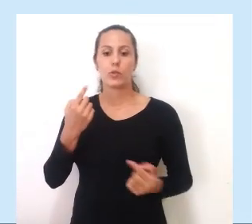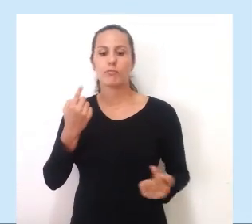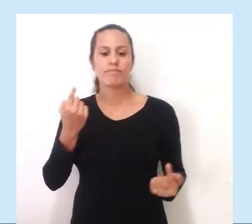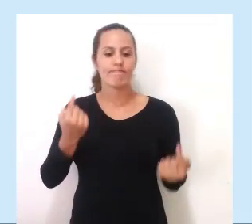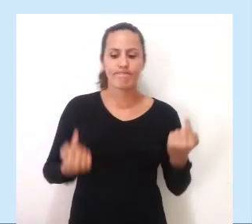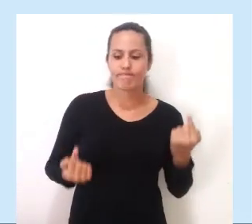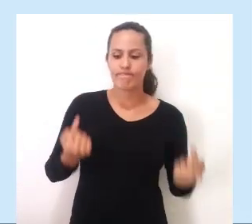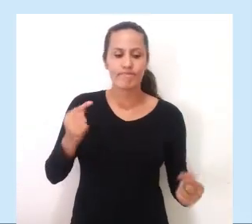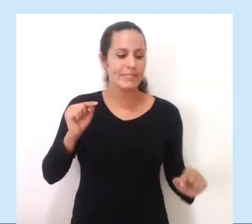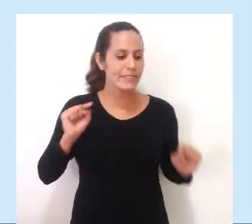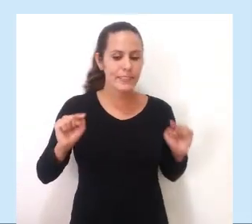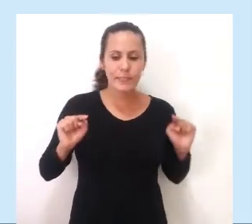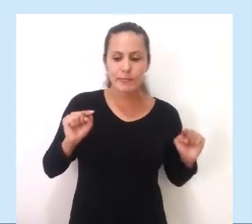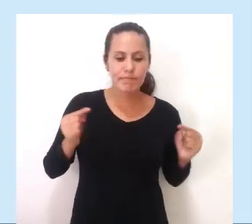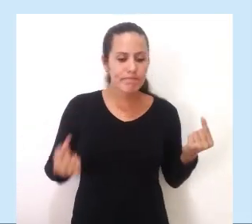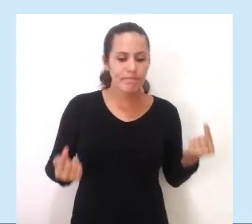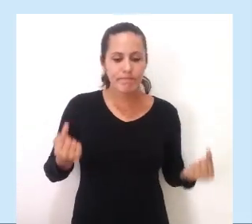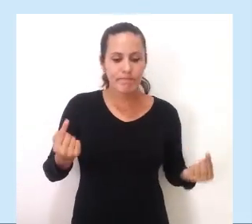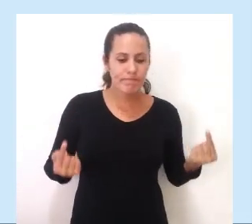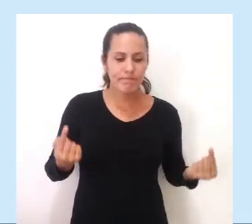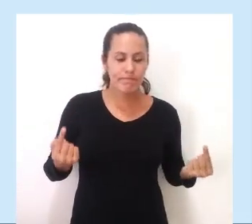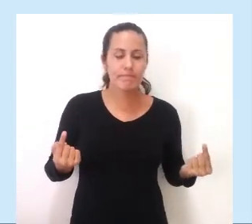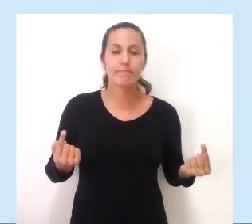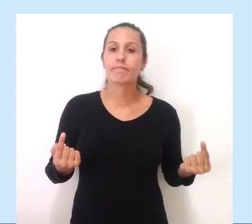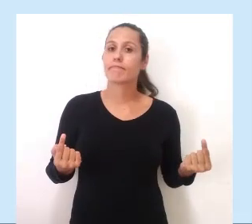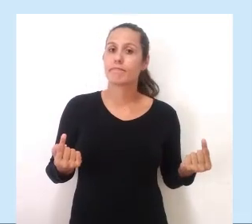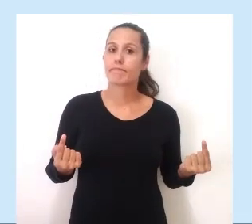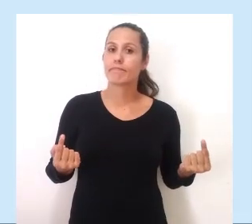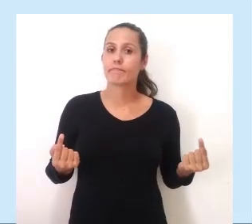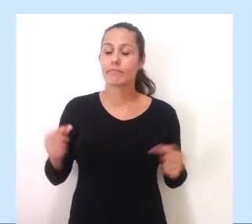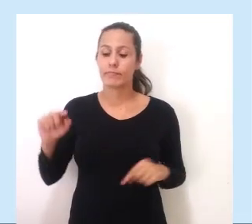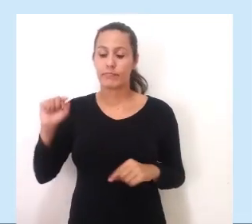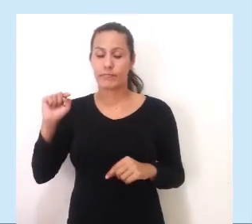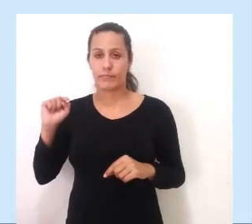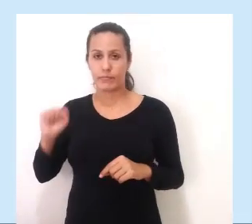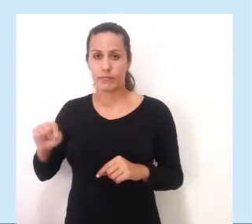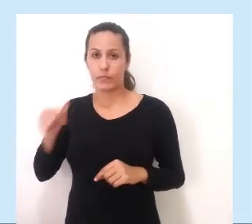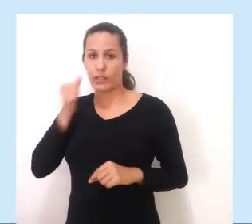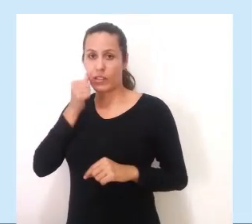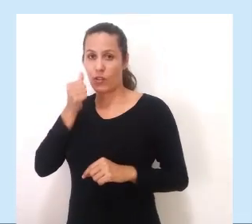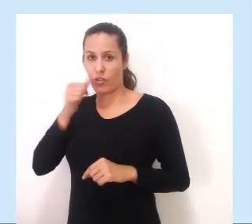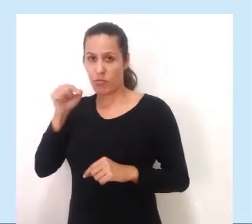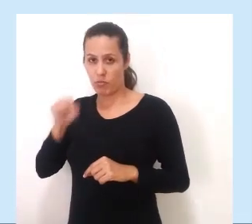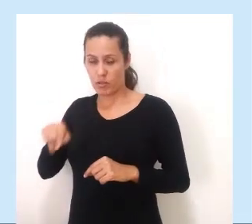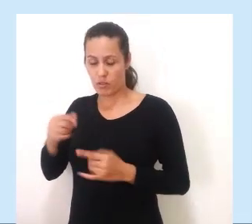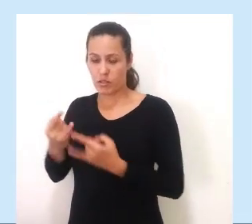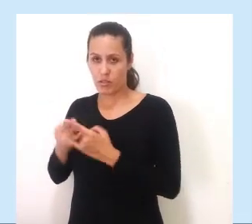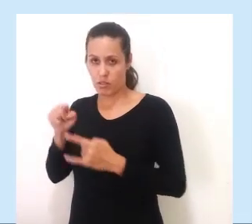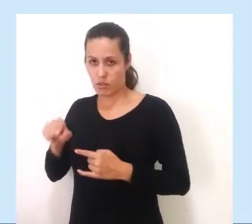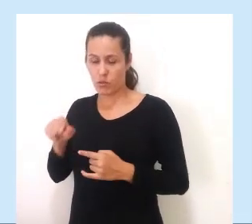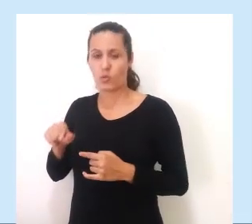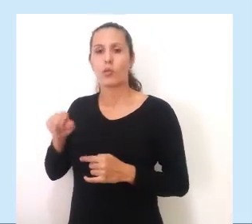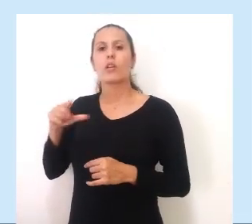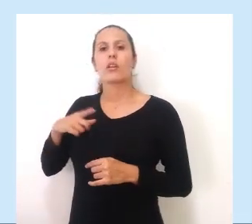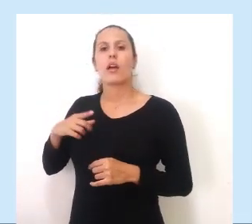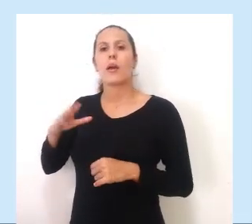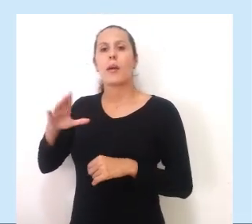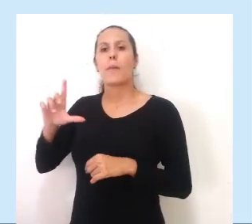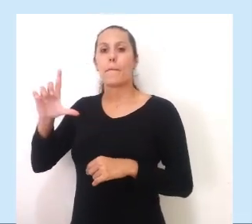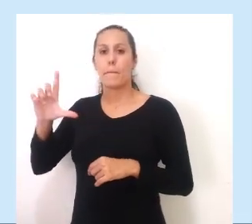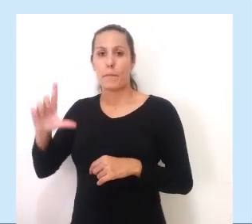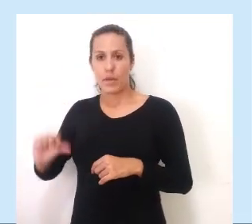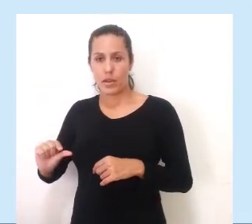cirúrgicos. Então, entre o material masculino e feminino, o da camisinha do